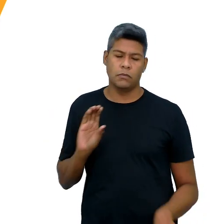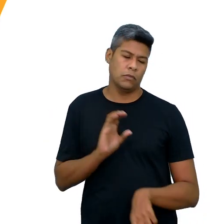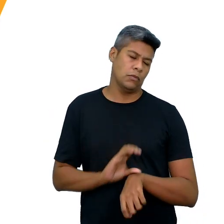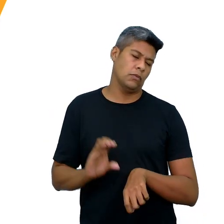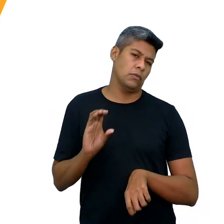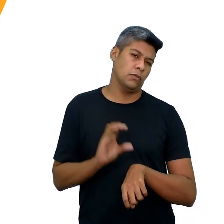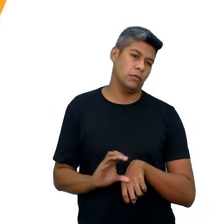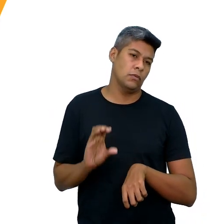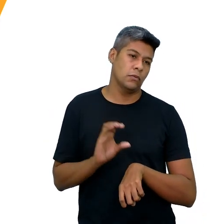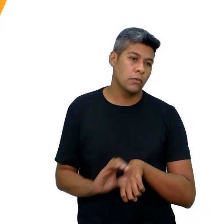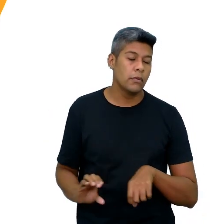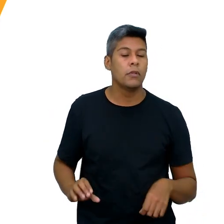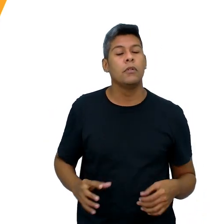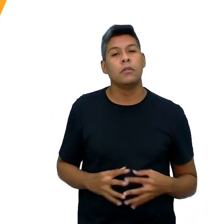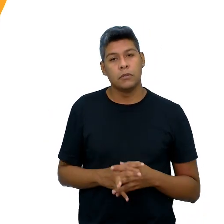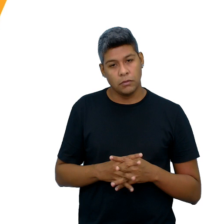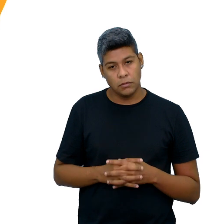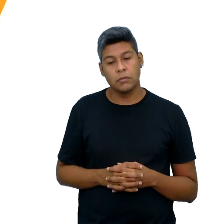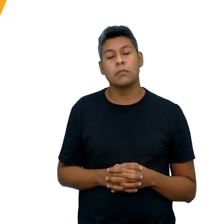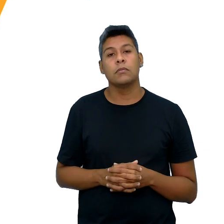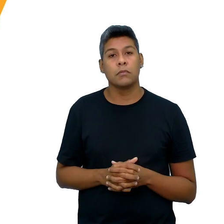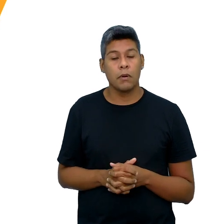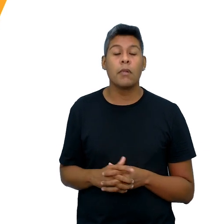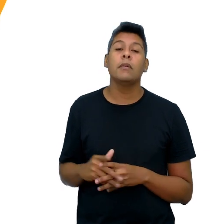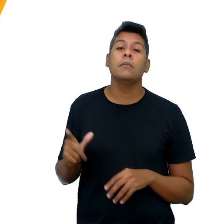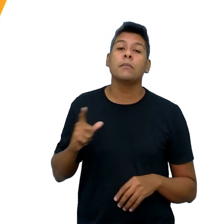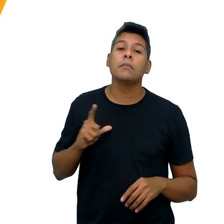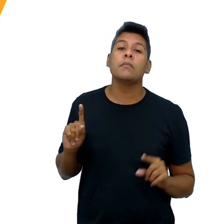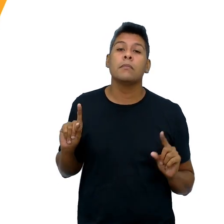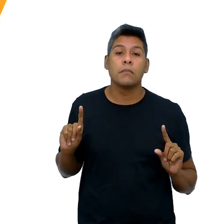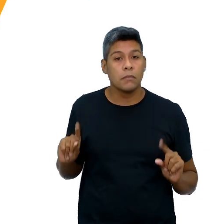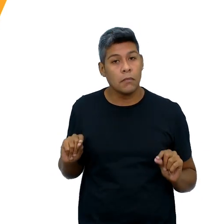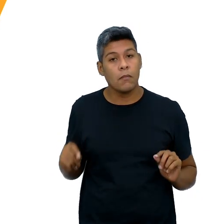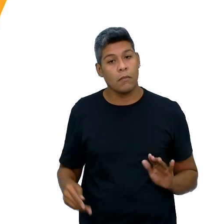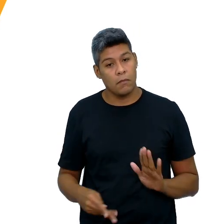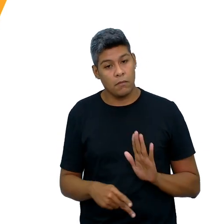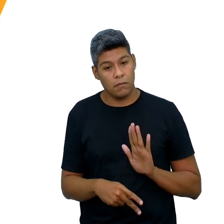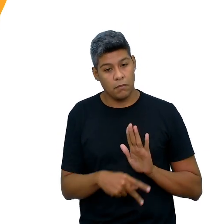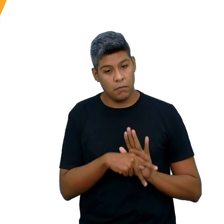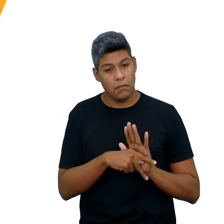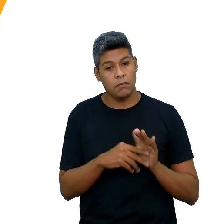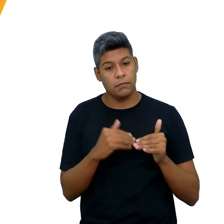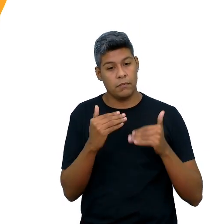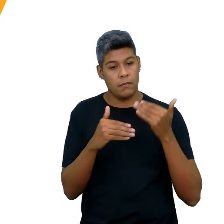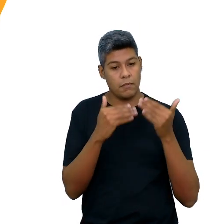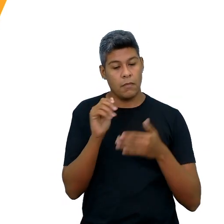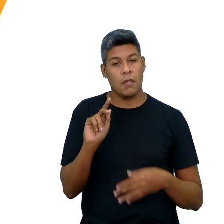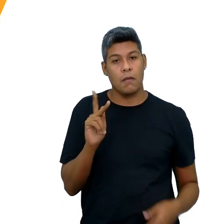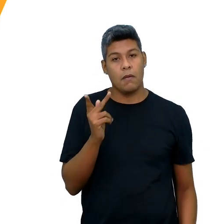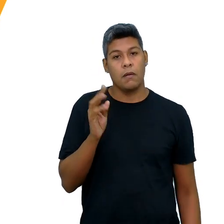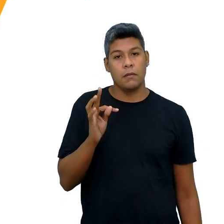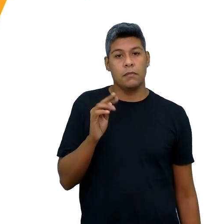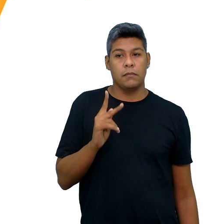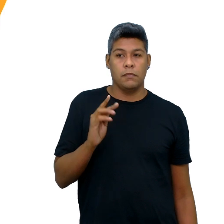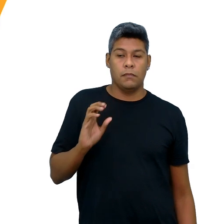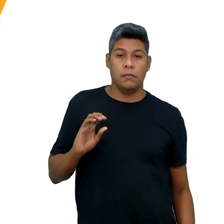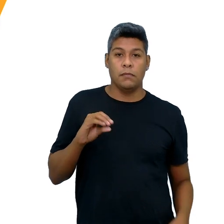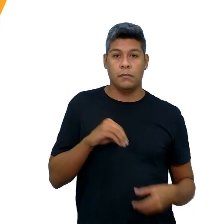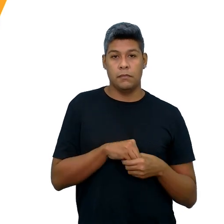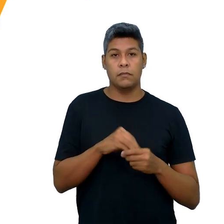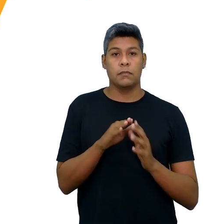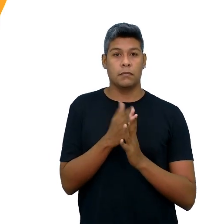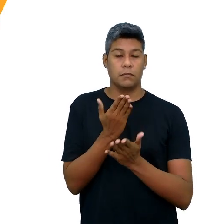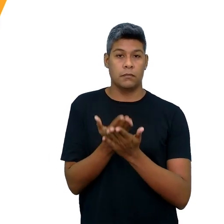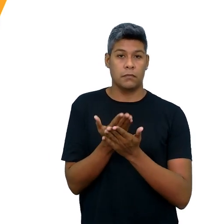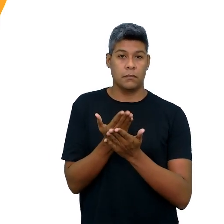uma formação produtiva e que essa formação seja propositiva para o desenvolvimento da ATPC na escola.